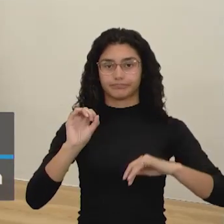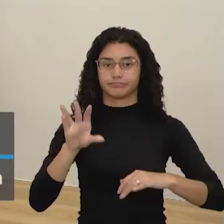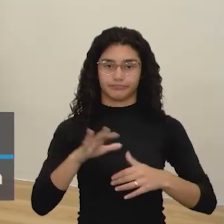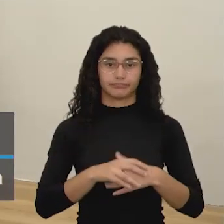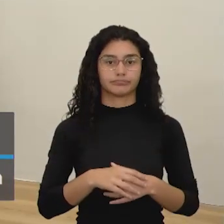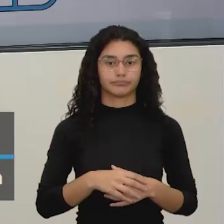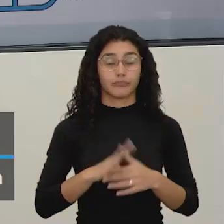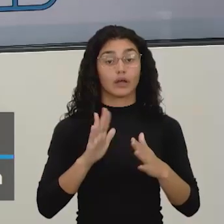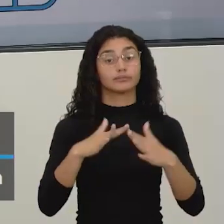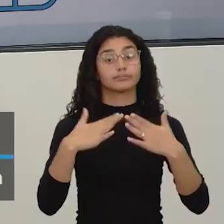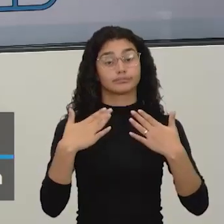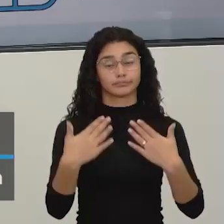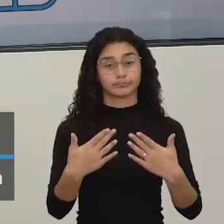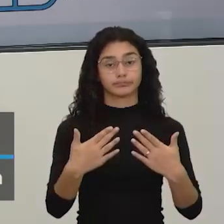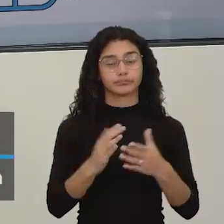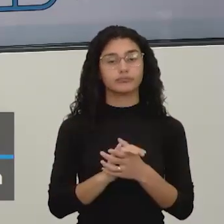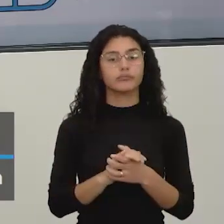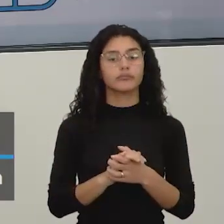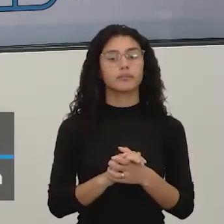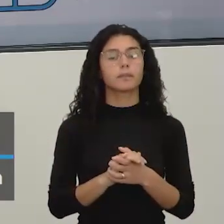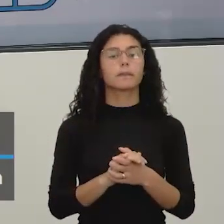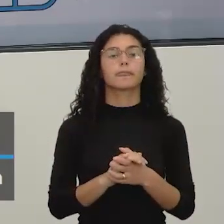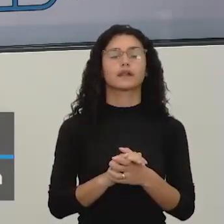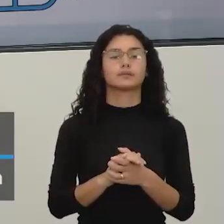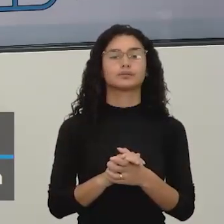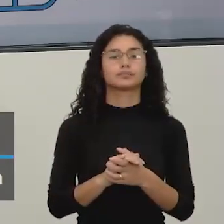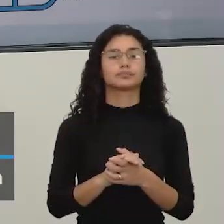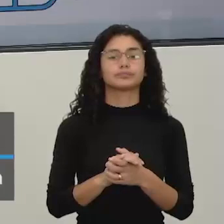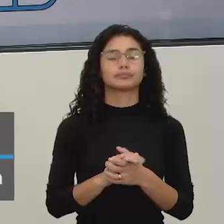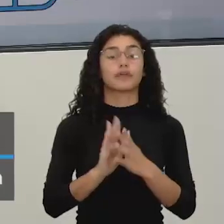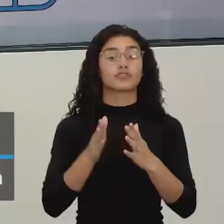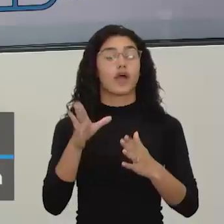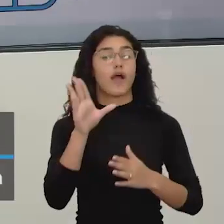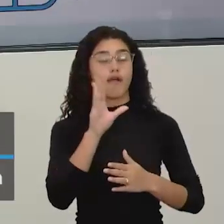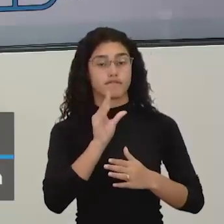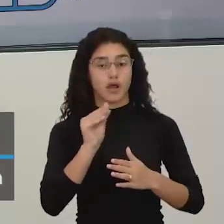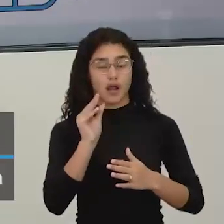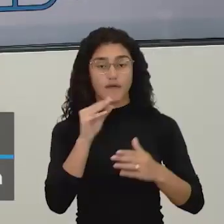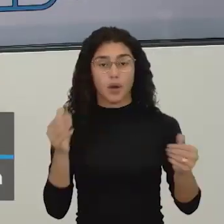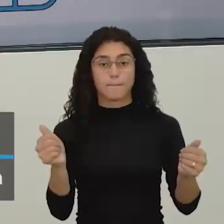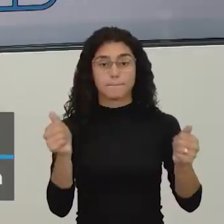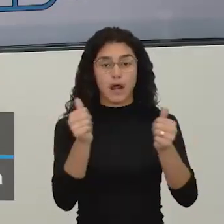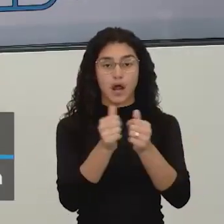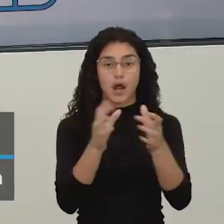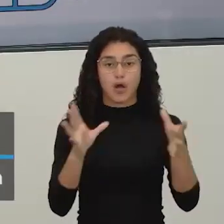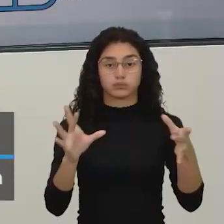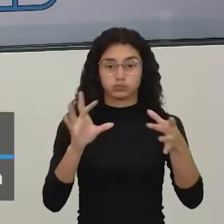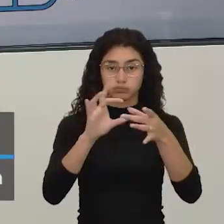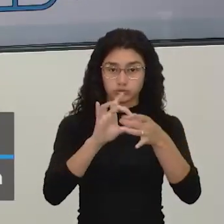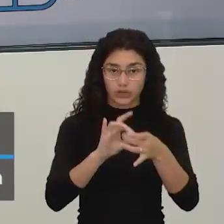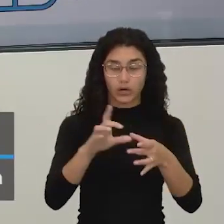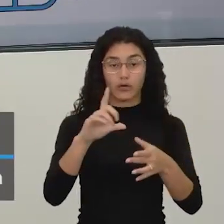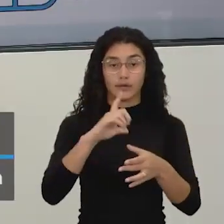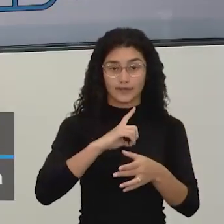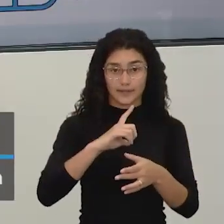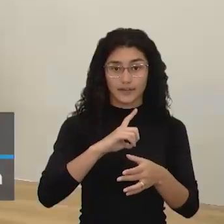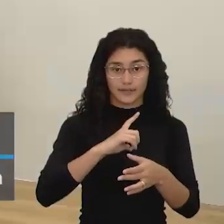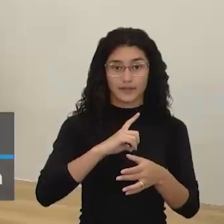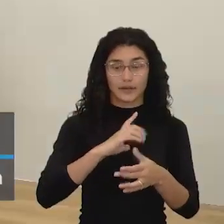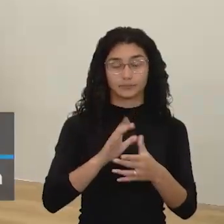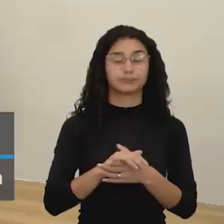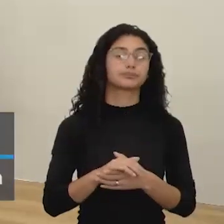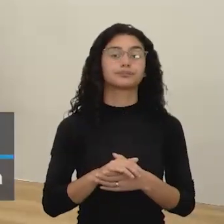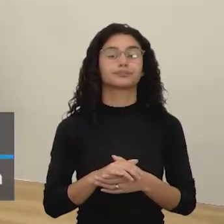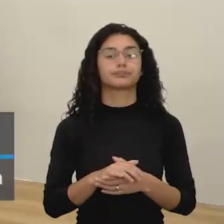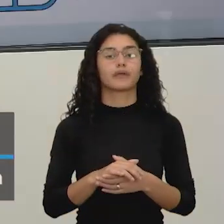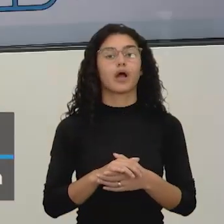Exato. E aí, Oparin e Haldane, ele já falava dessa união dos compostos